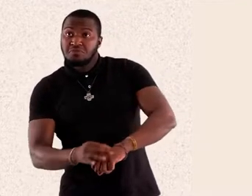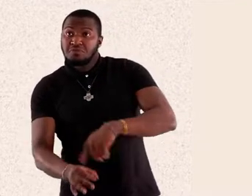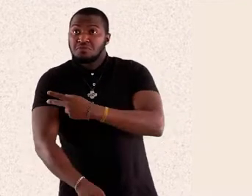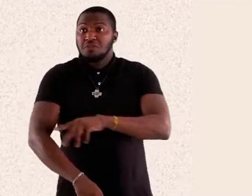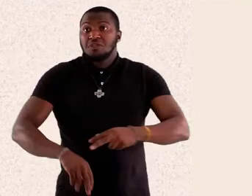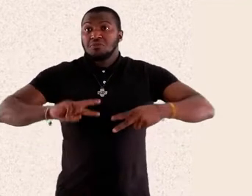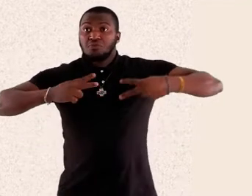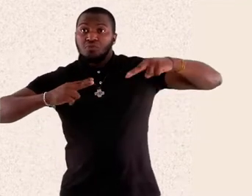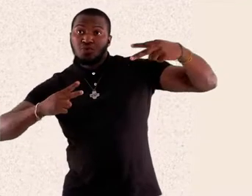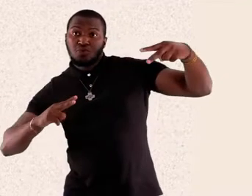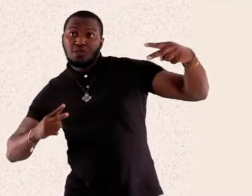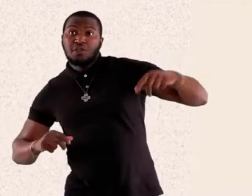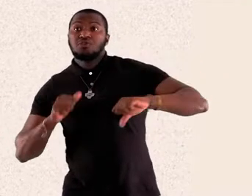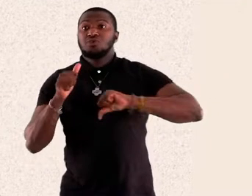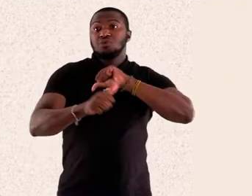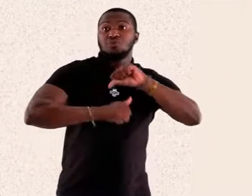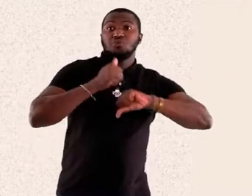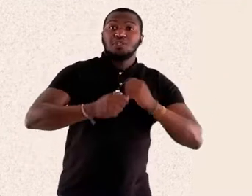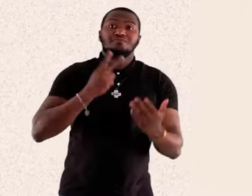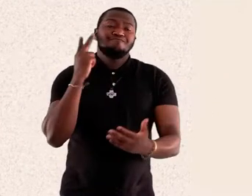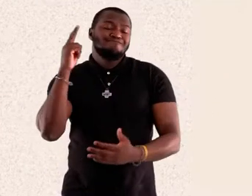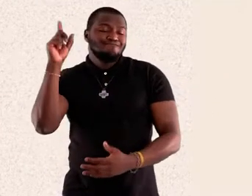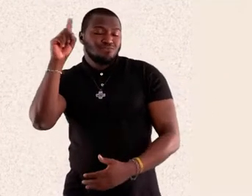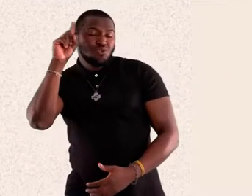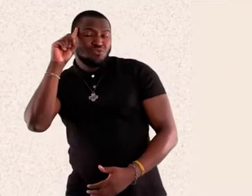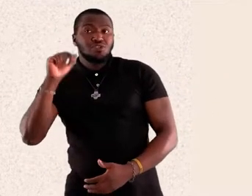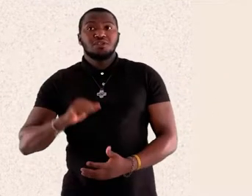né Tem um